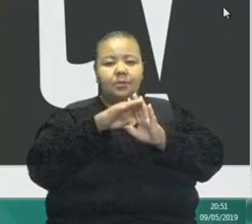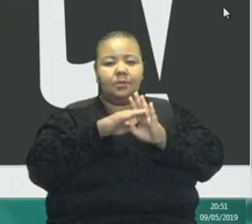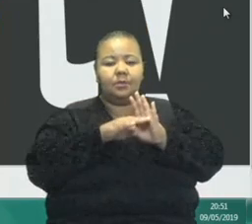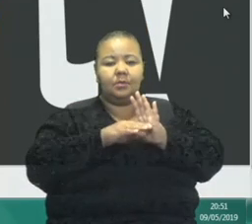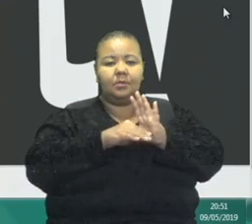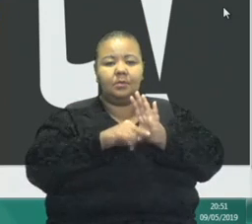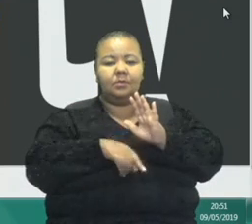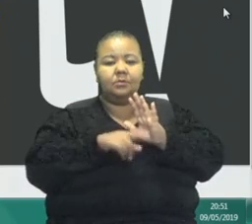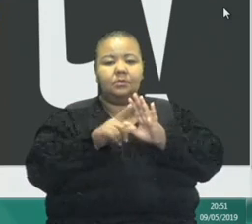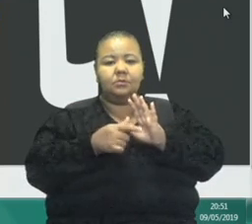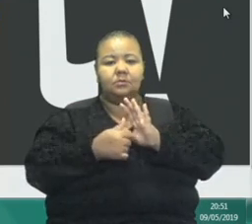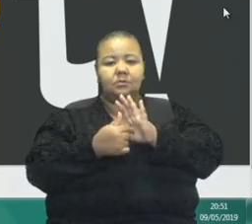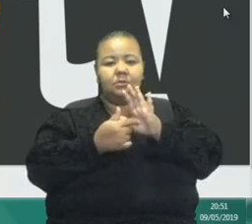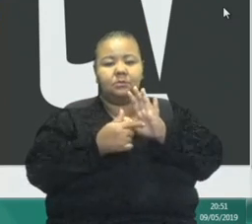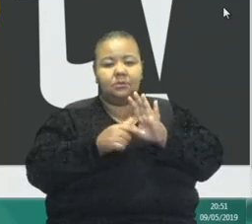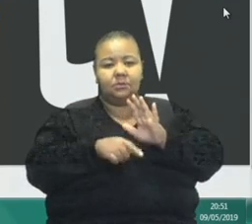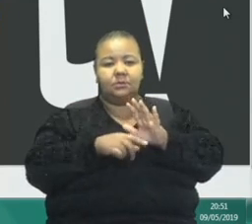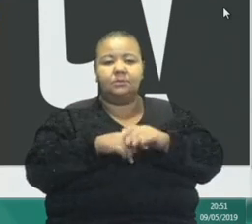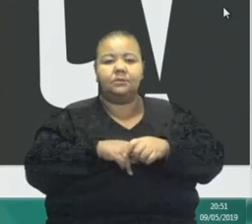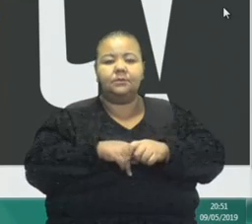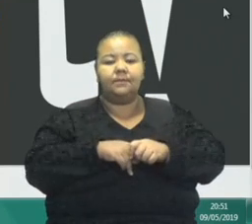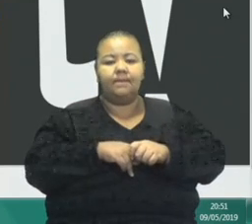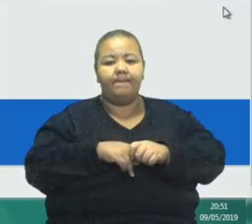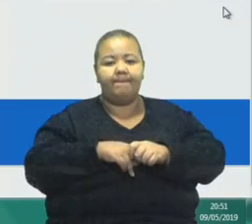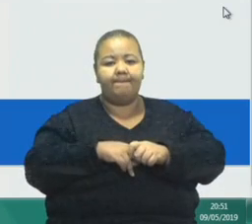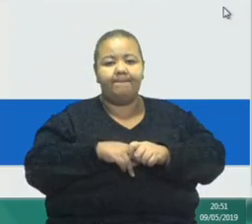da matriz apresentada?